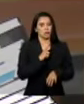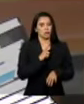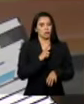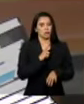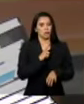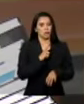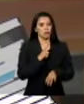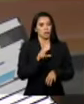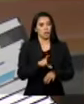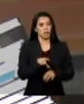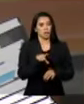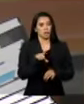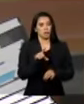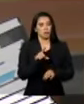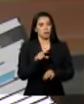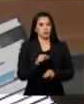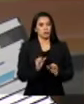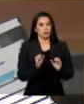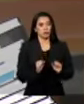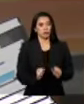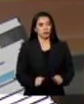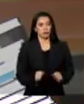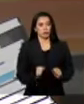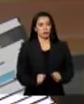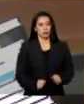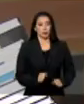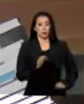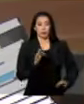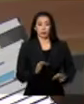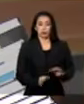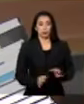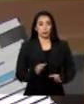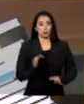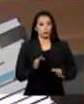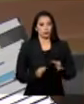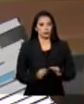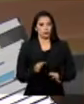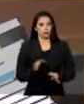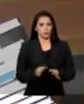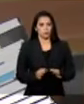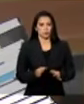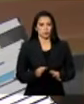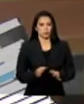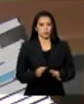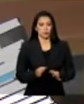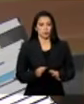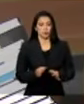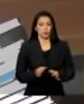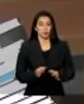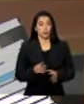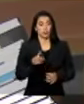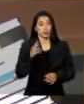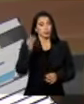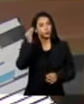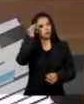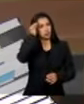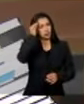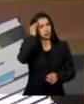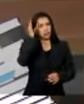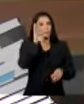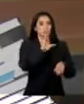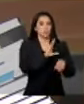deferência do poder judiciário. Assevera a presunção de